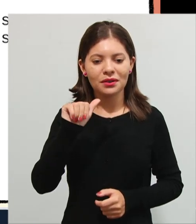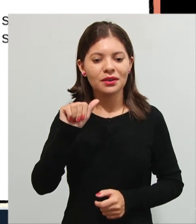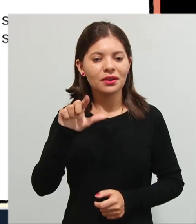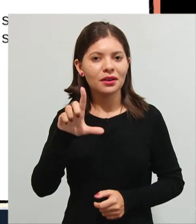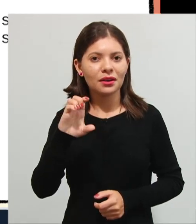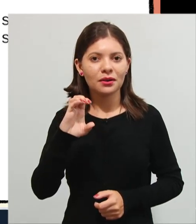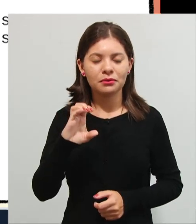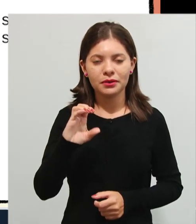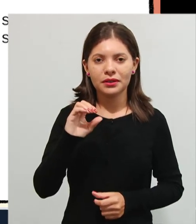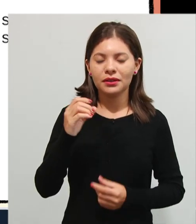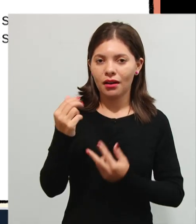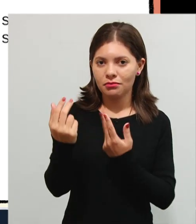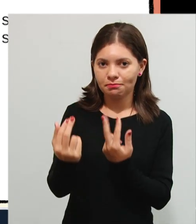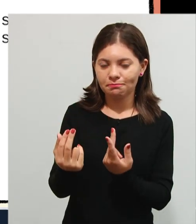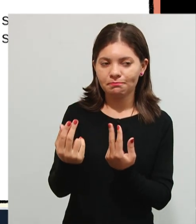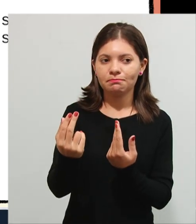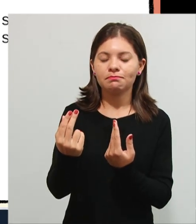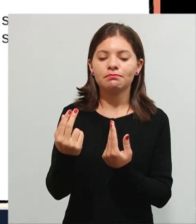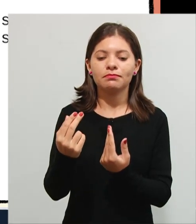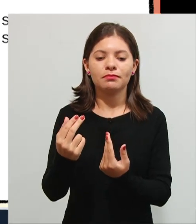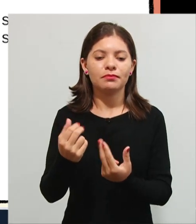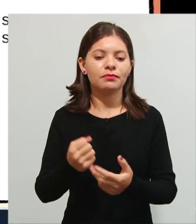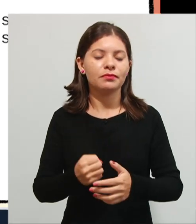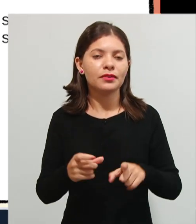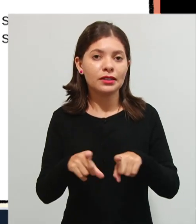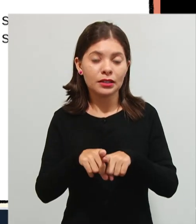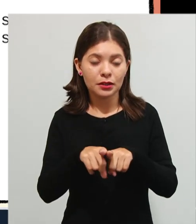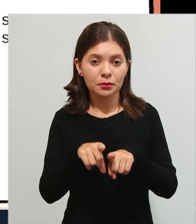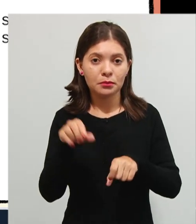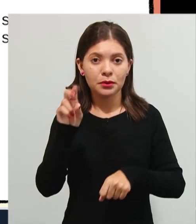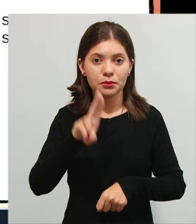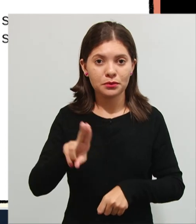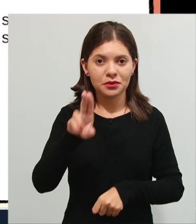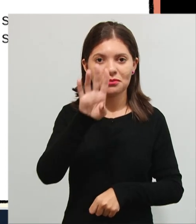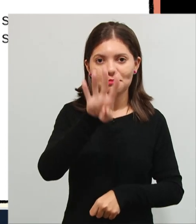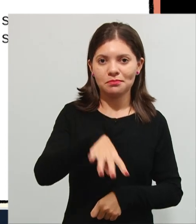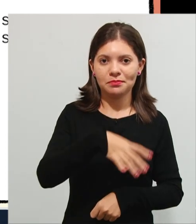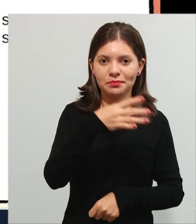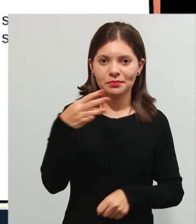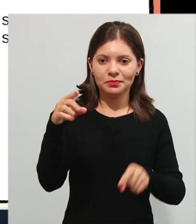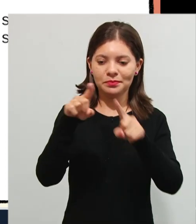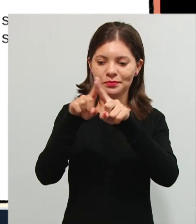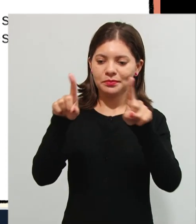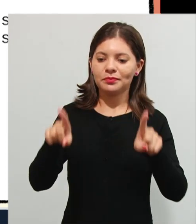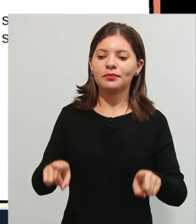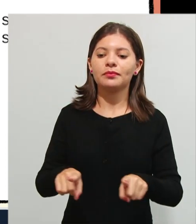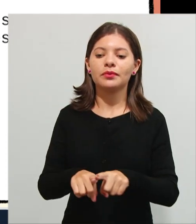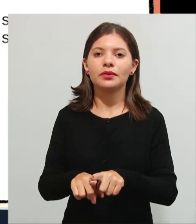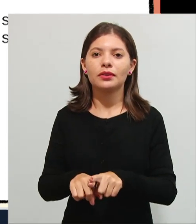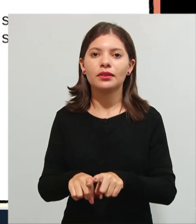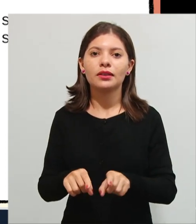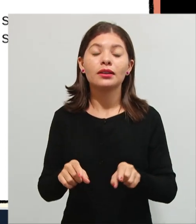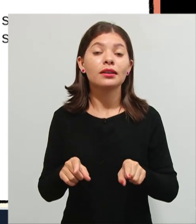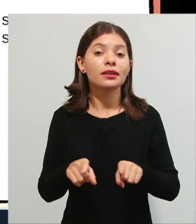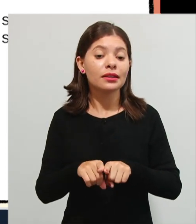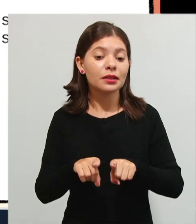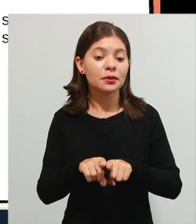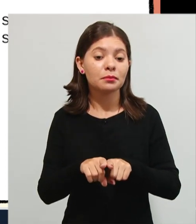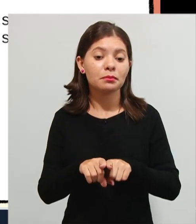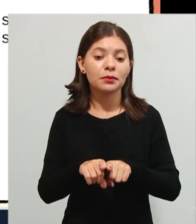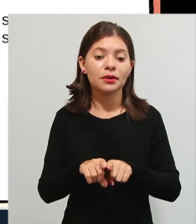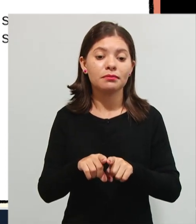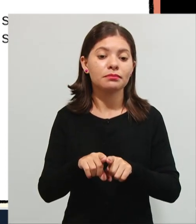outro programa é o Calc, que é similar ao Excel, também utilizado para